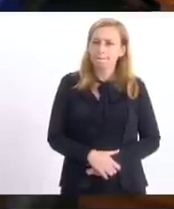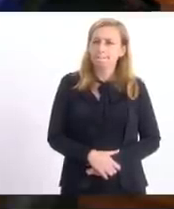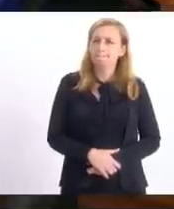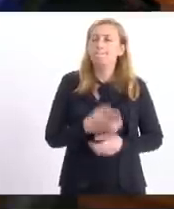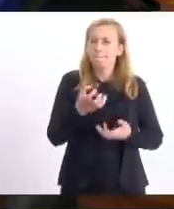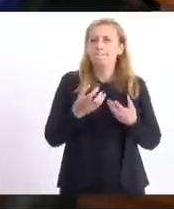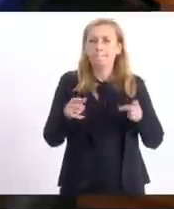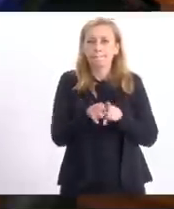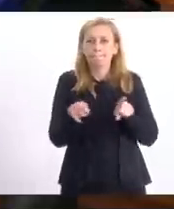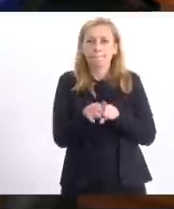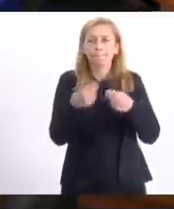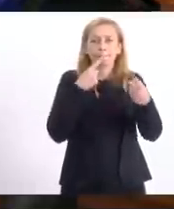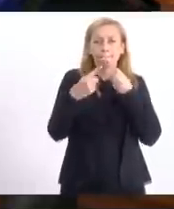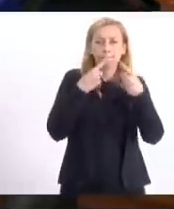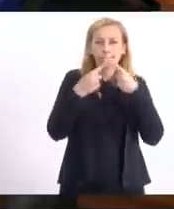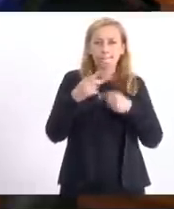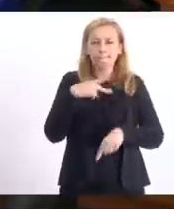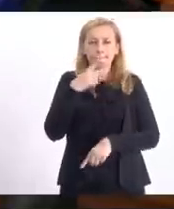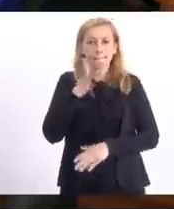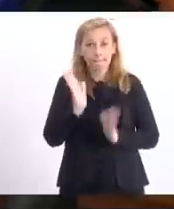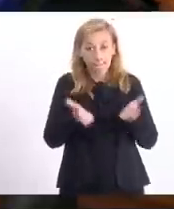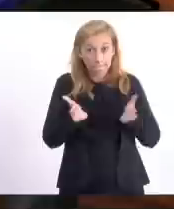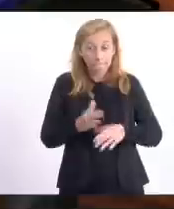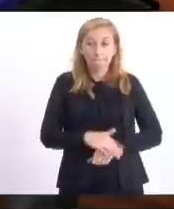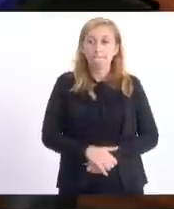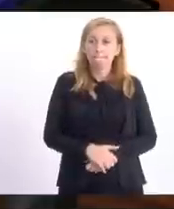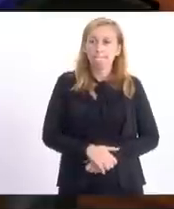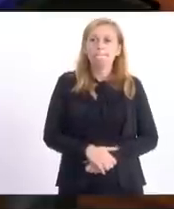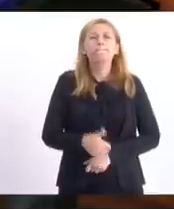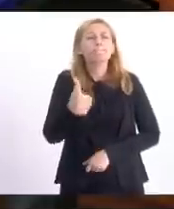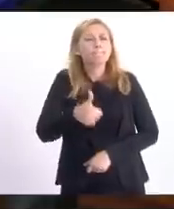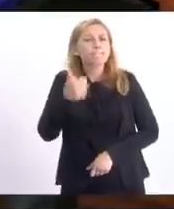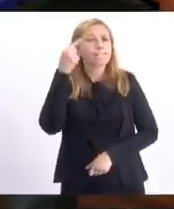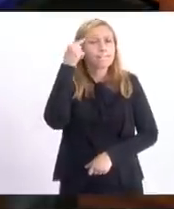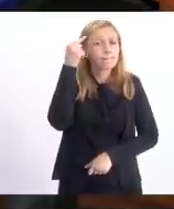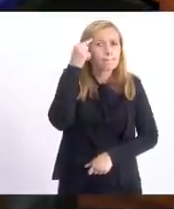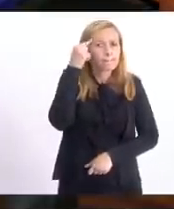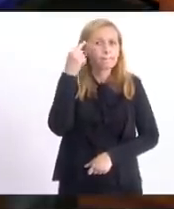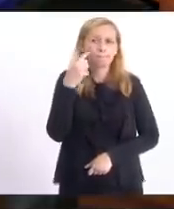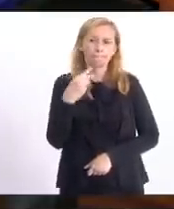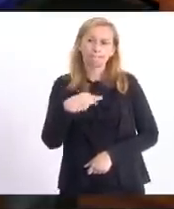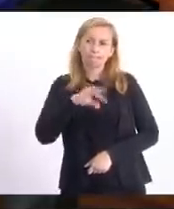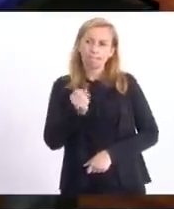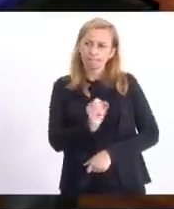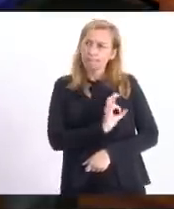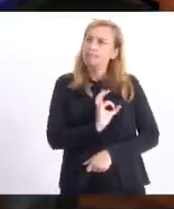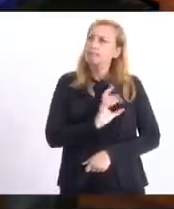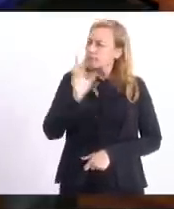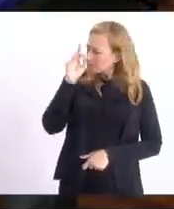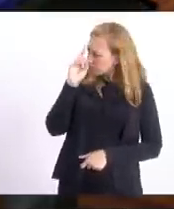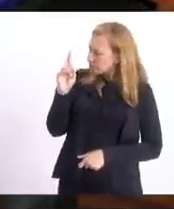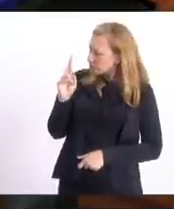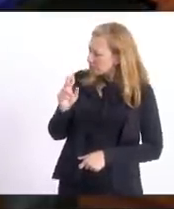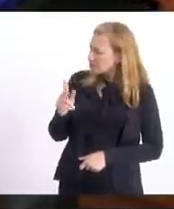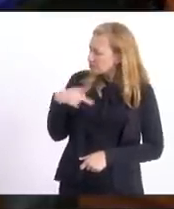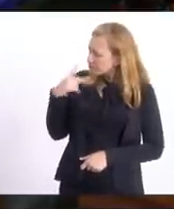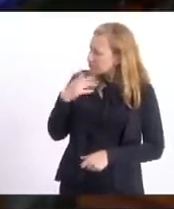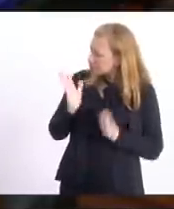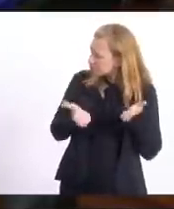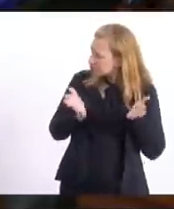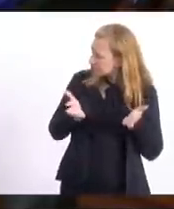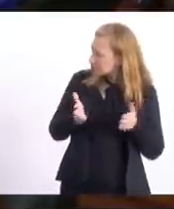fazer coro a essa discussão que está sendo colocada agora. Porque, primeiro, pensar, Marta, e você trouxe isso conceitualmente, o Flávio reforçou